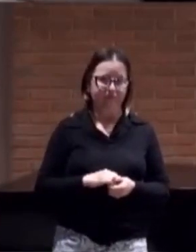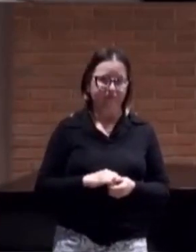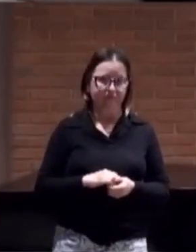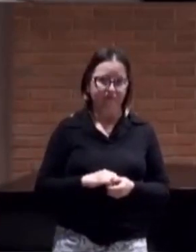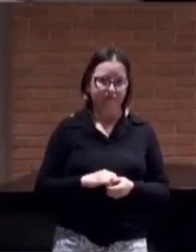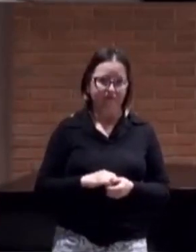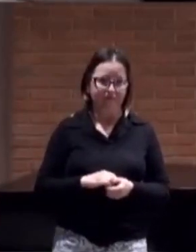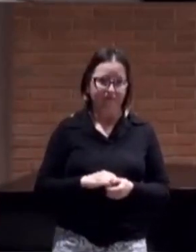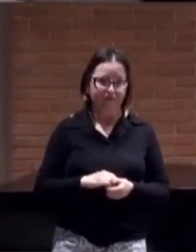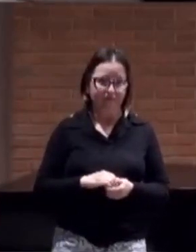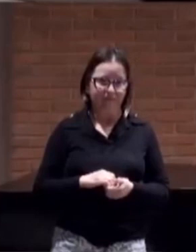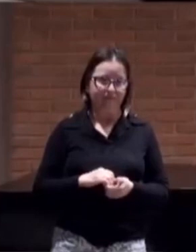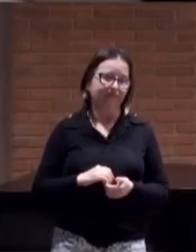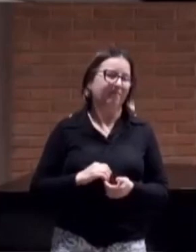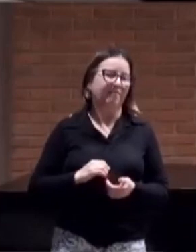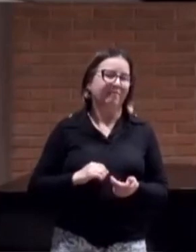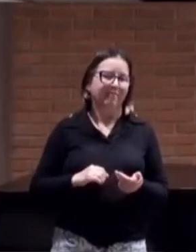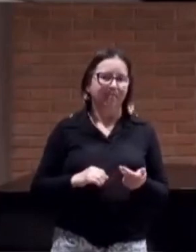A segunda coisa,